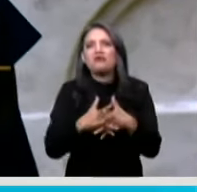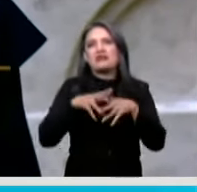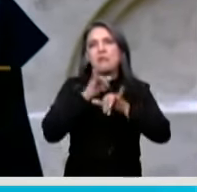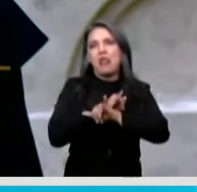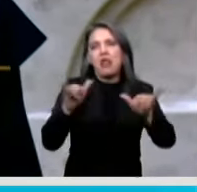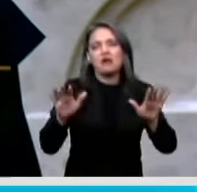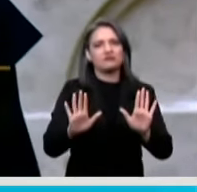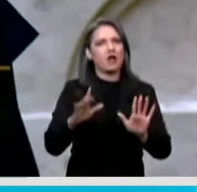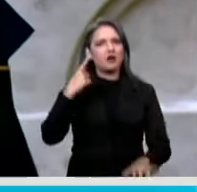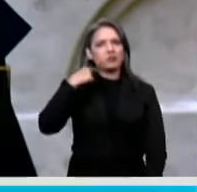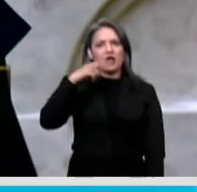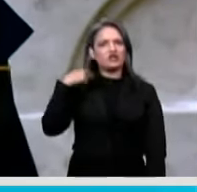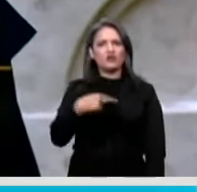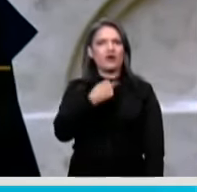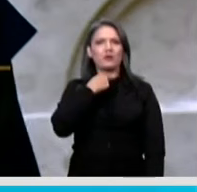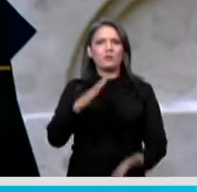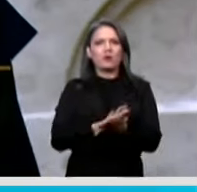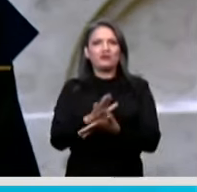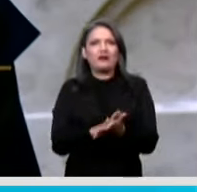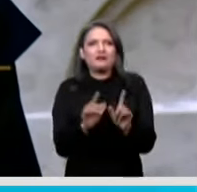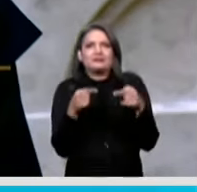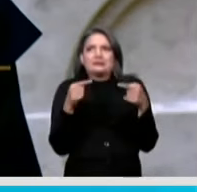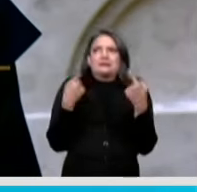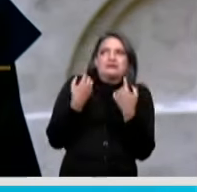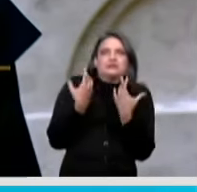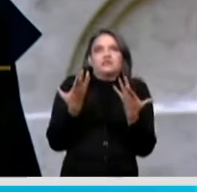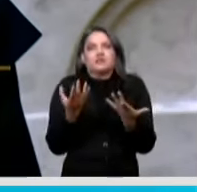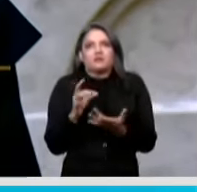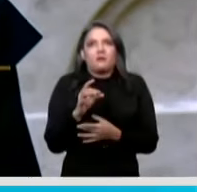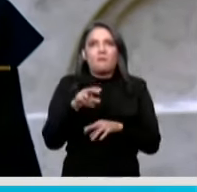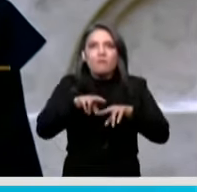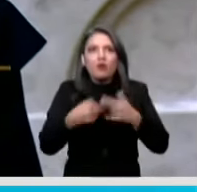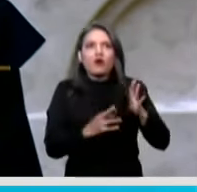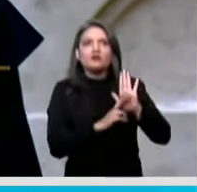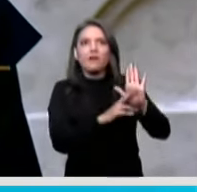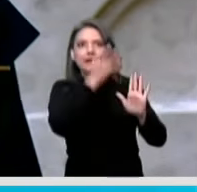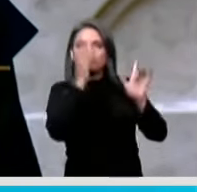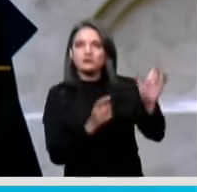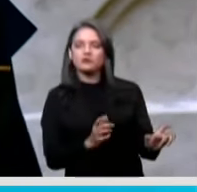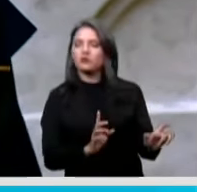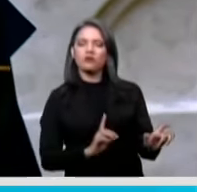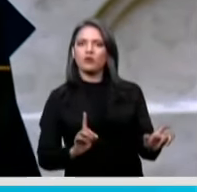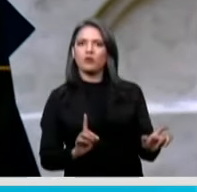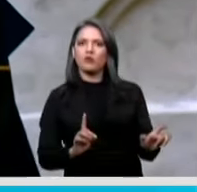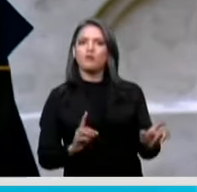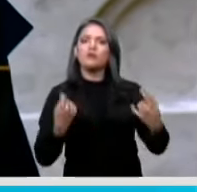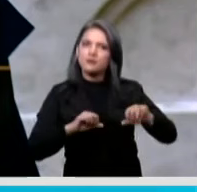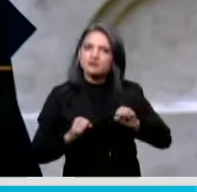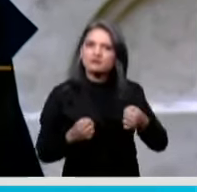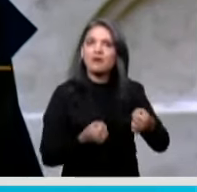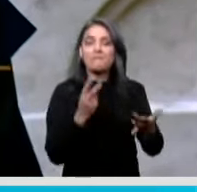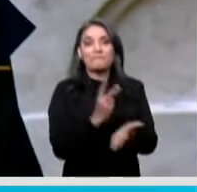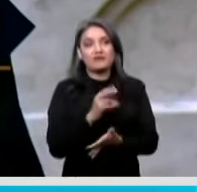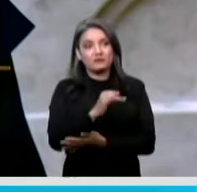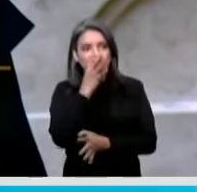gente teve a divulgação de um de um número surpreendente assim surpreendente não mas muito forte do custo da Justiça aqui no Brasil que os tribunais brasileiros custam